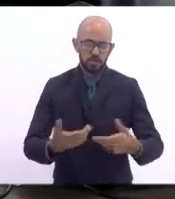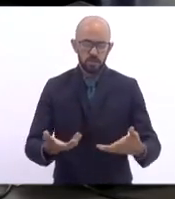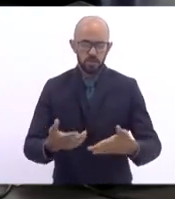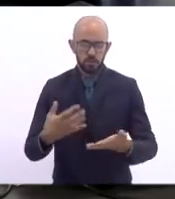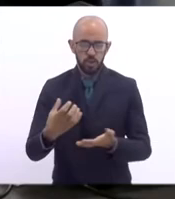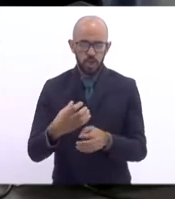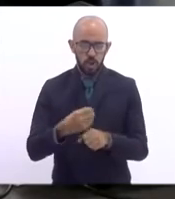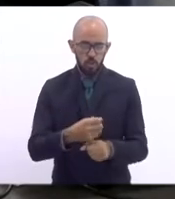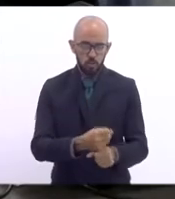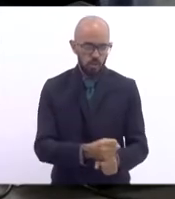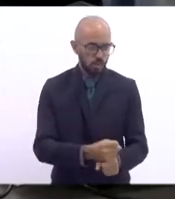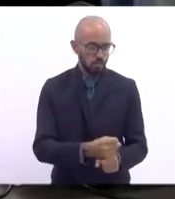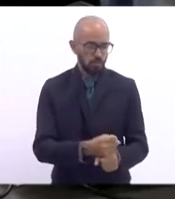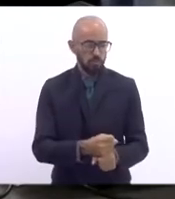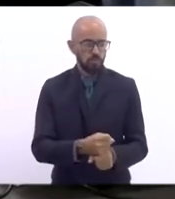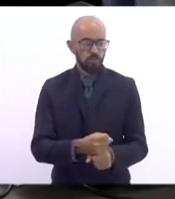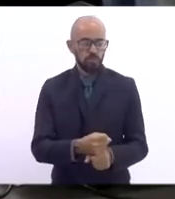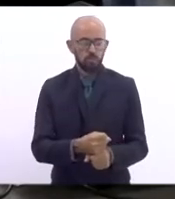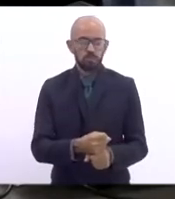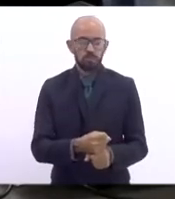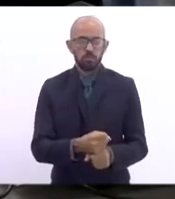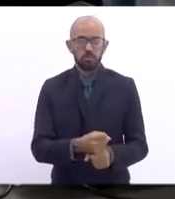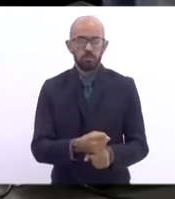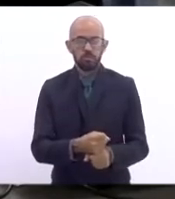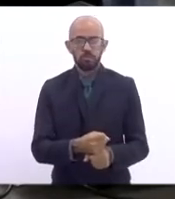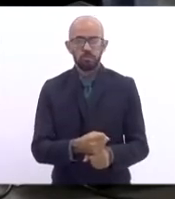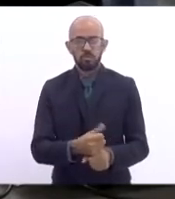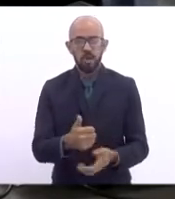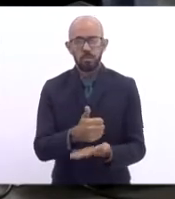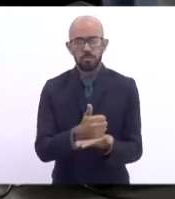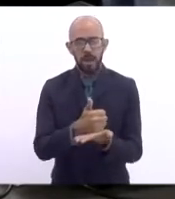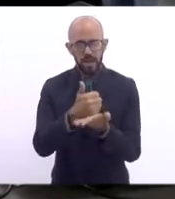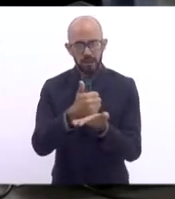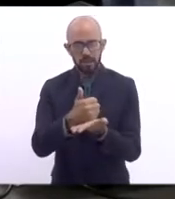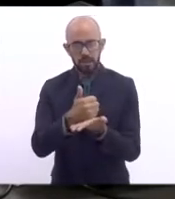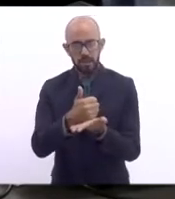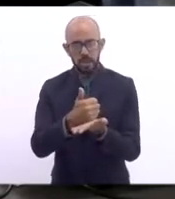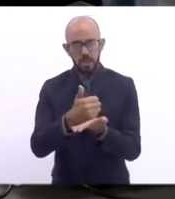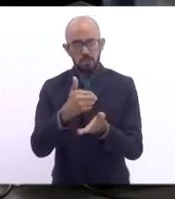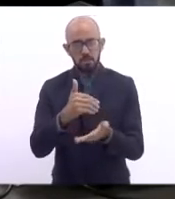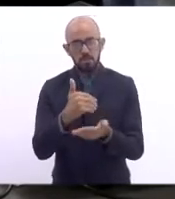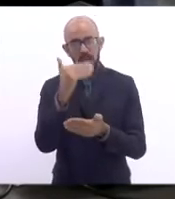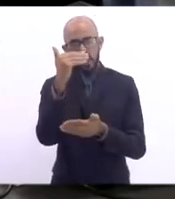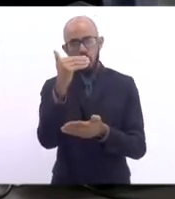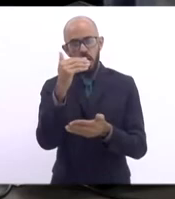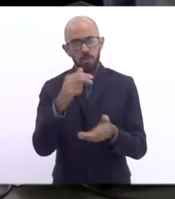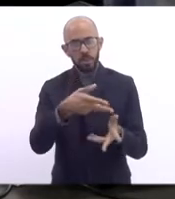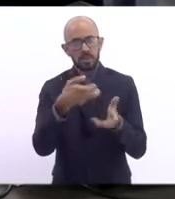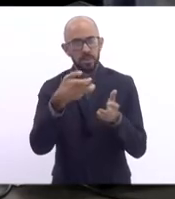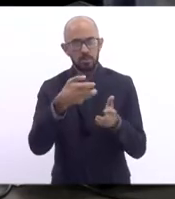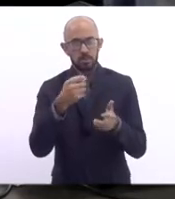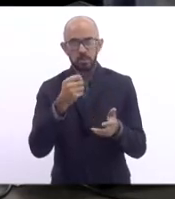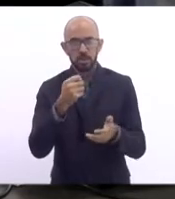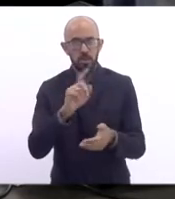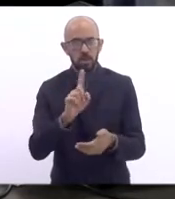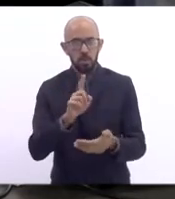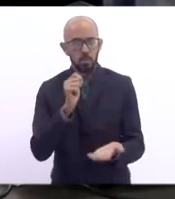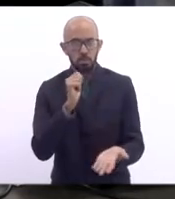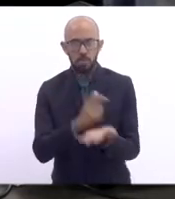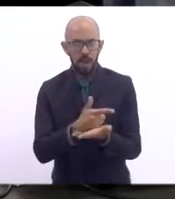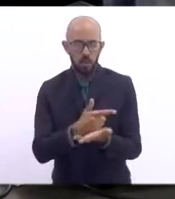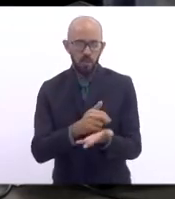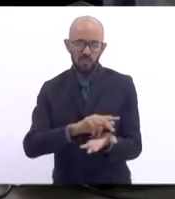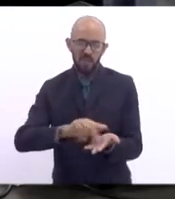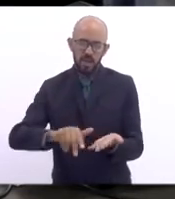recalculando com uma base maior deixou-se de pagar muita coisa só que não